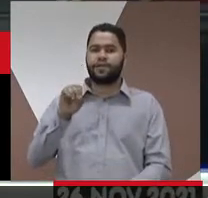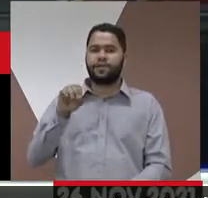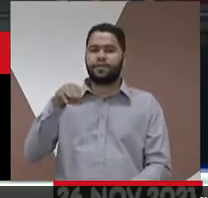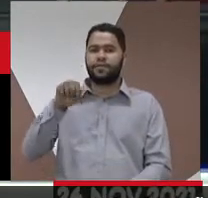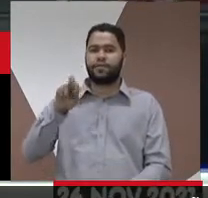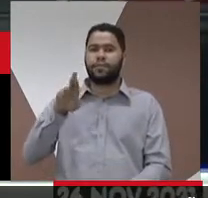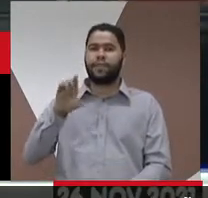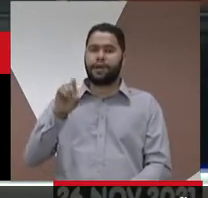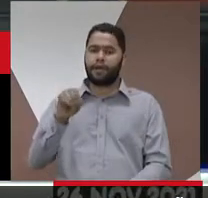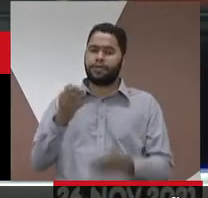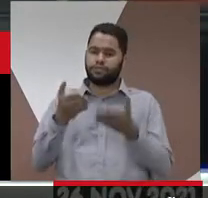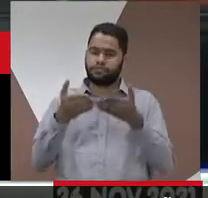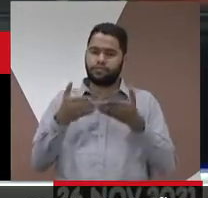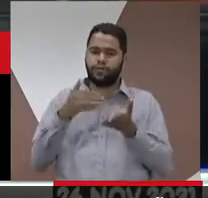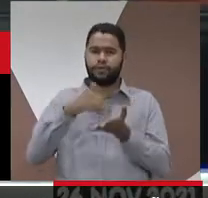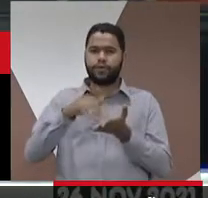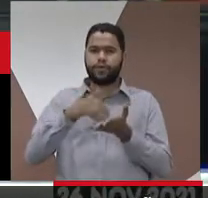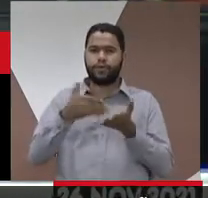secretário.